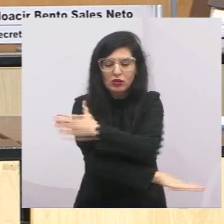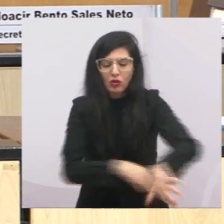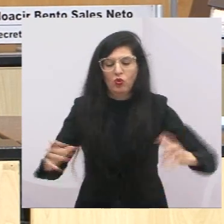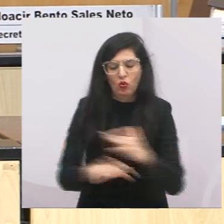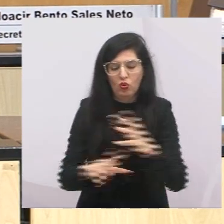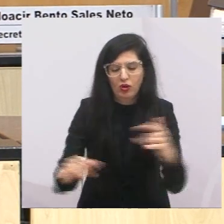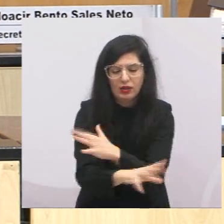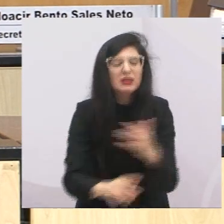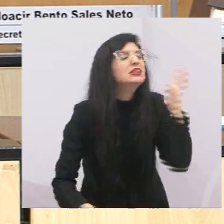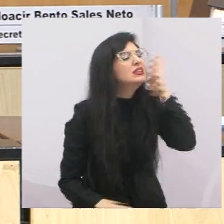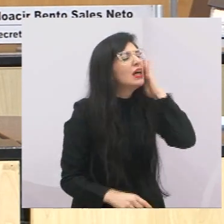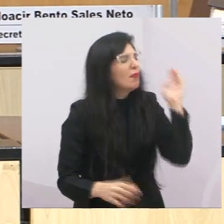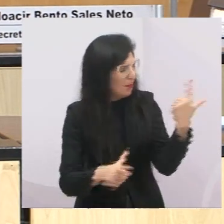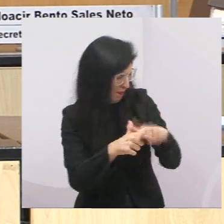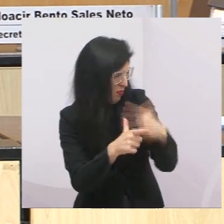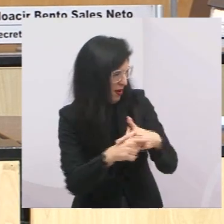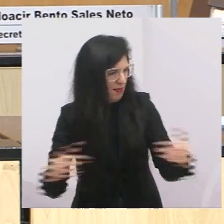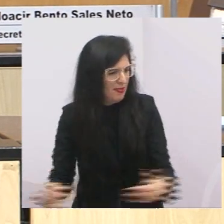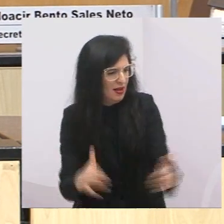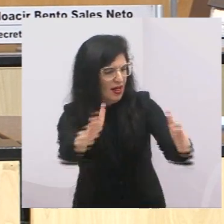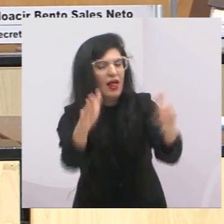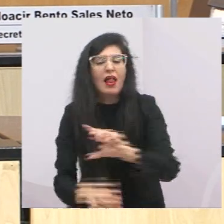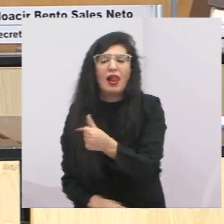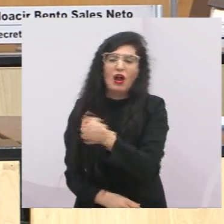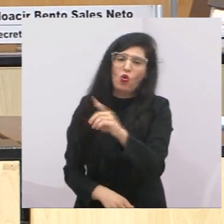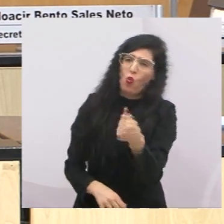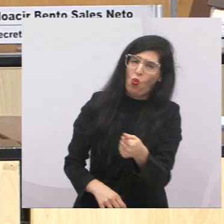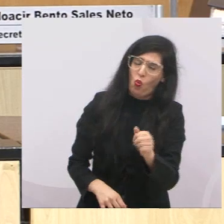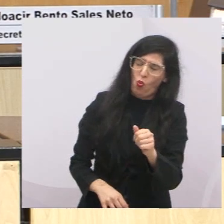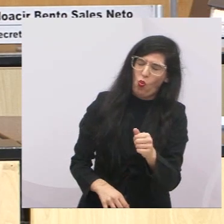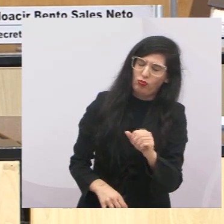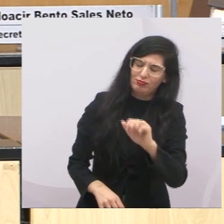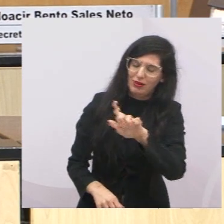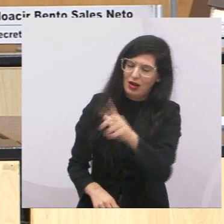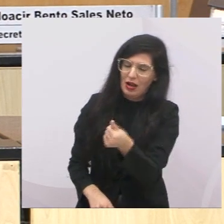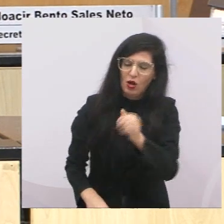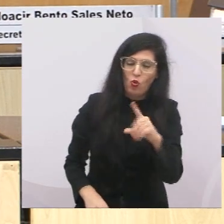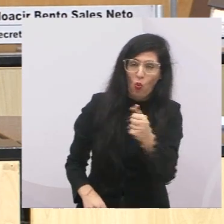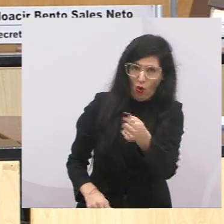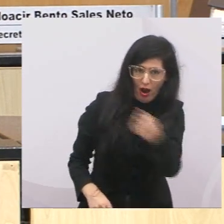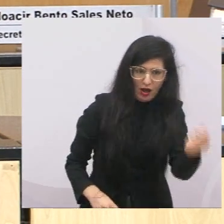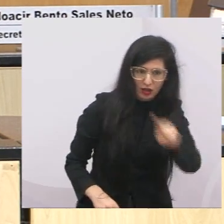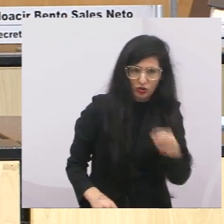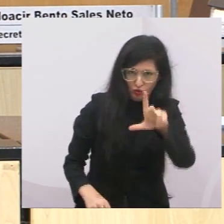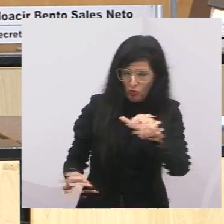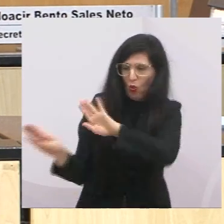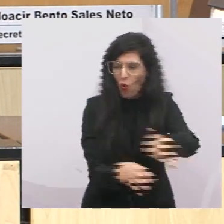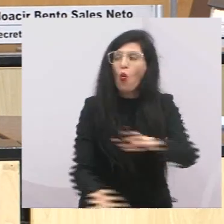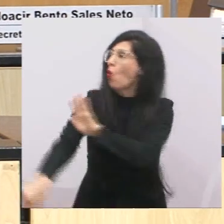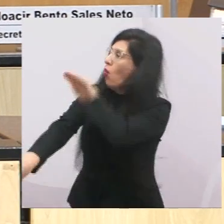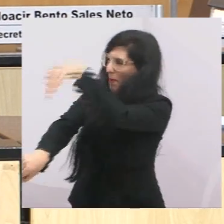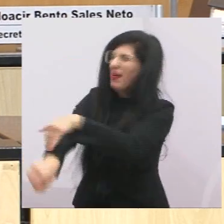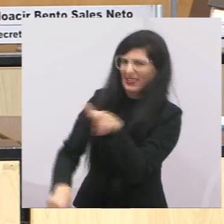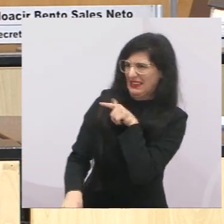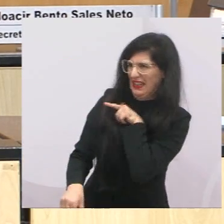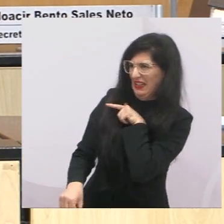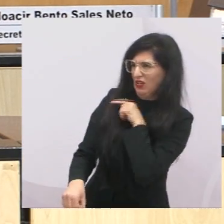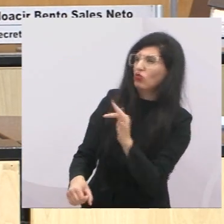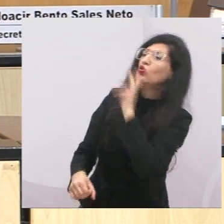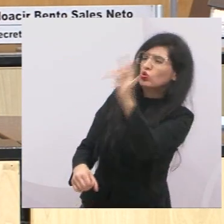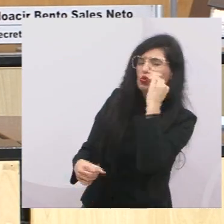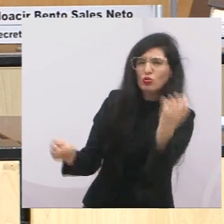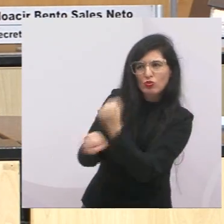bairro Lagoa Azul? Segundo, existe cronograma para a colocação de lombada e sinalização da referida estrada? Em